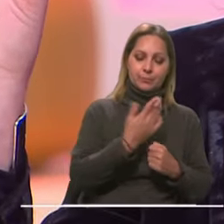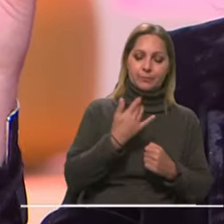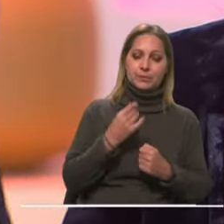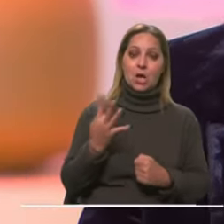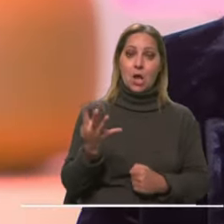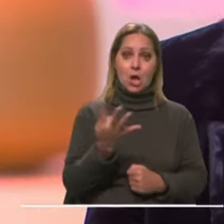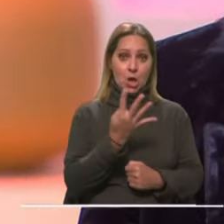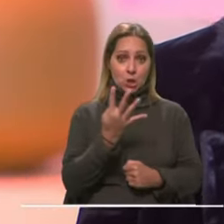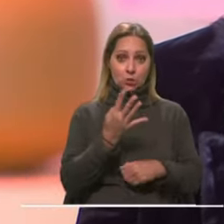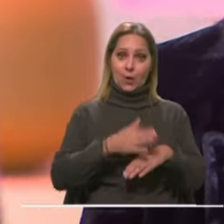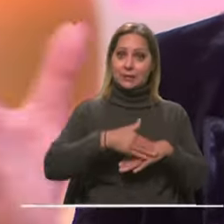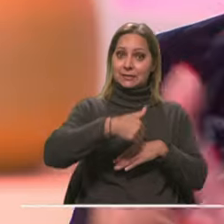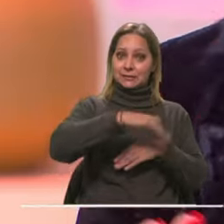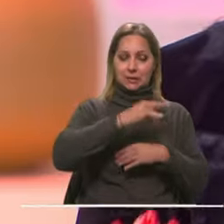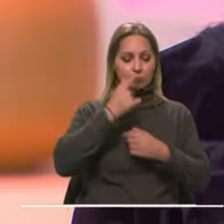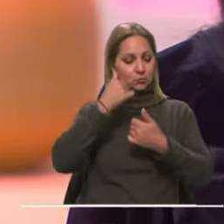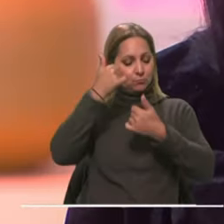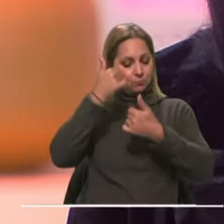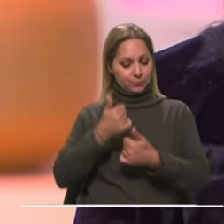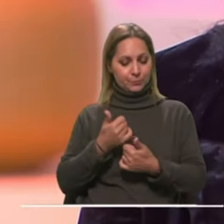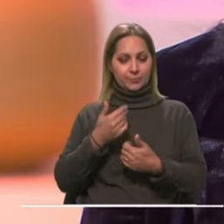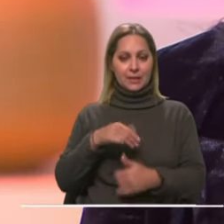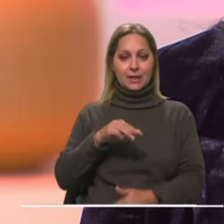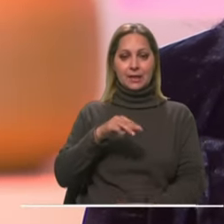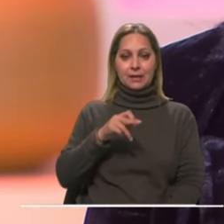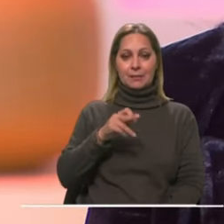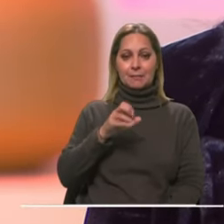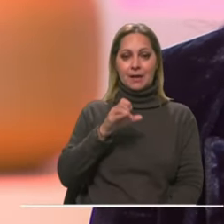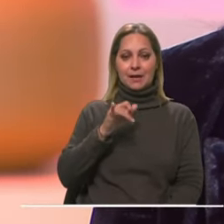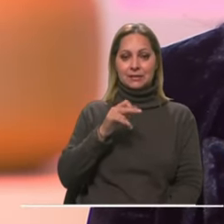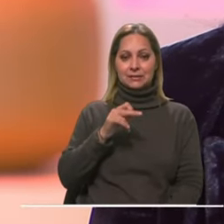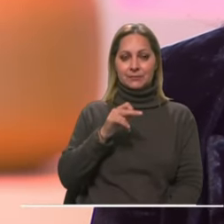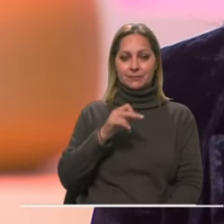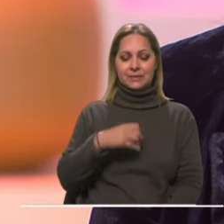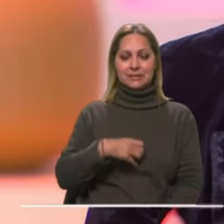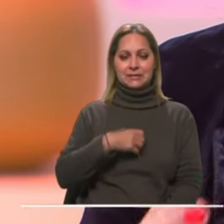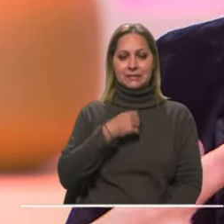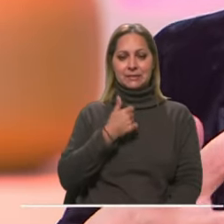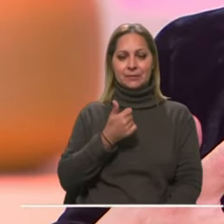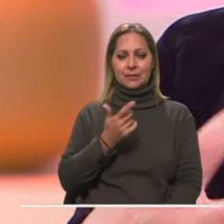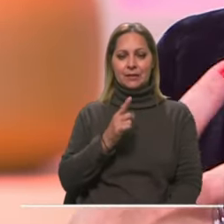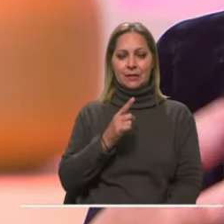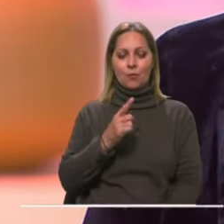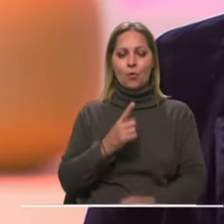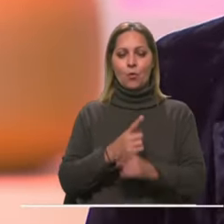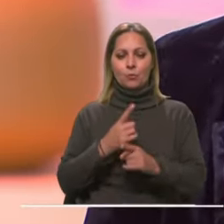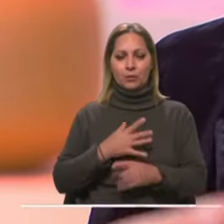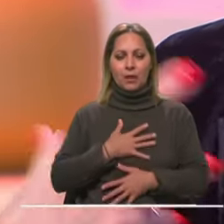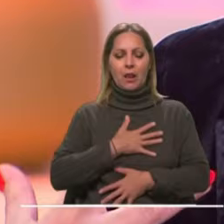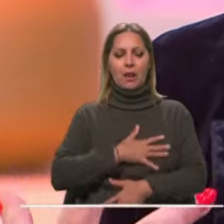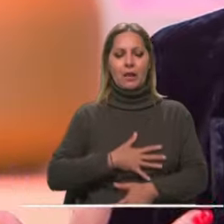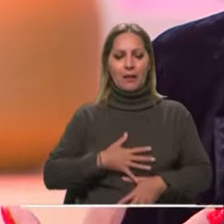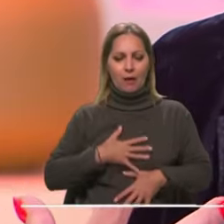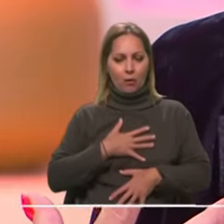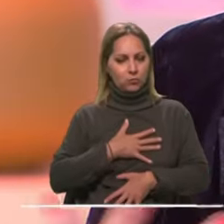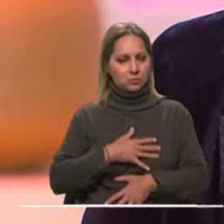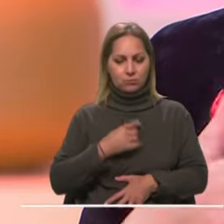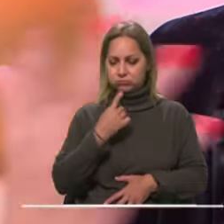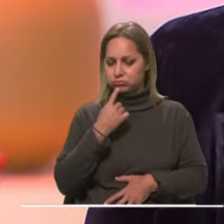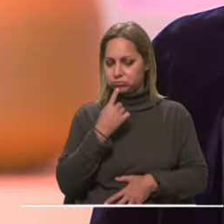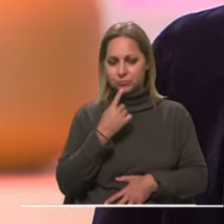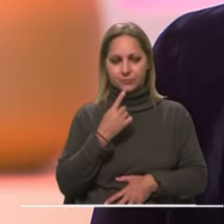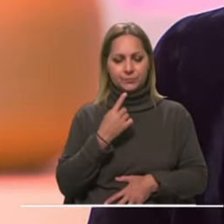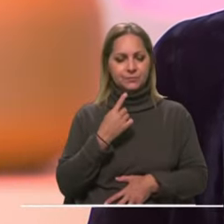em perfeitas condições. A Márcia é que não se sentia bem, estava com náuseas, não era? Sim, com muitas náuseas e